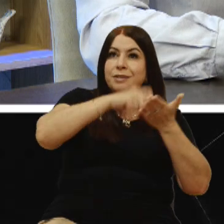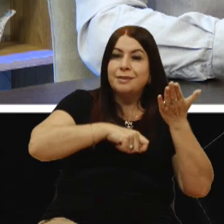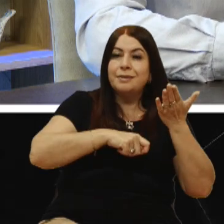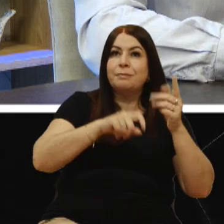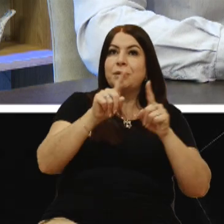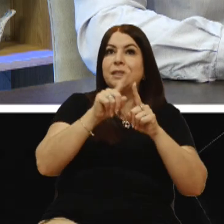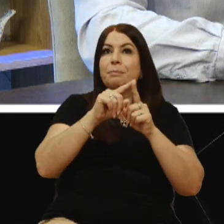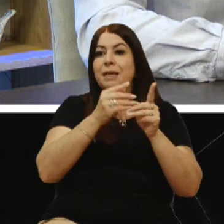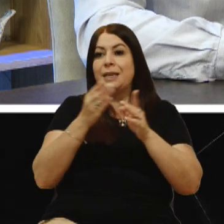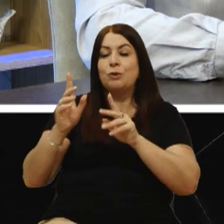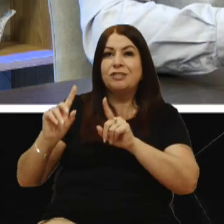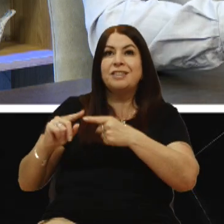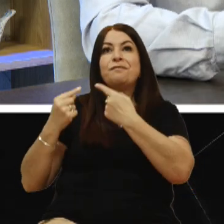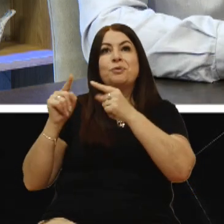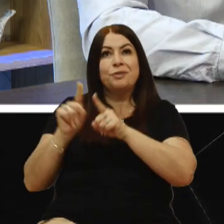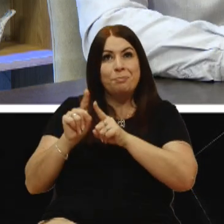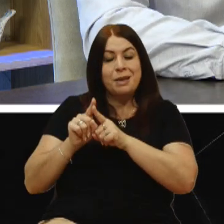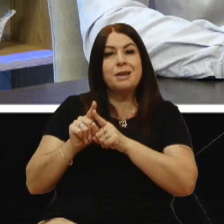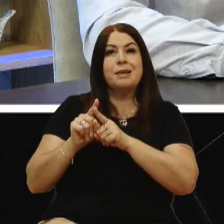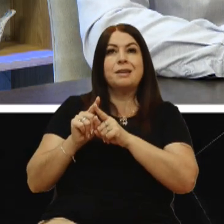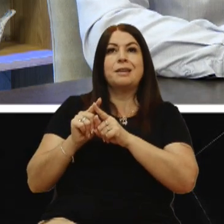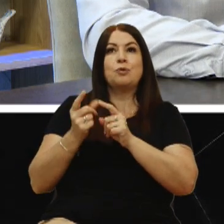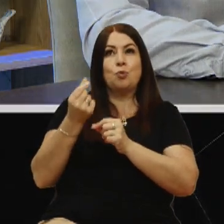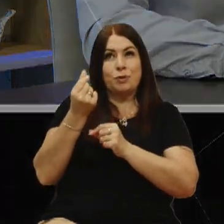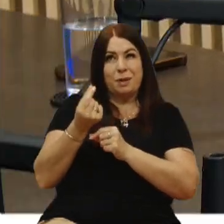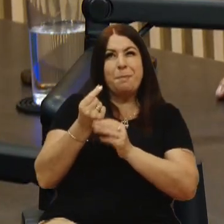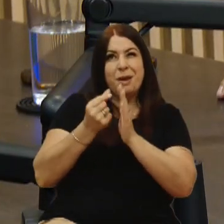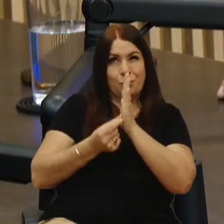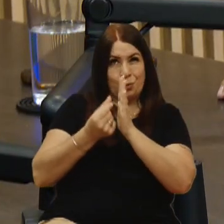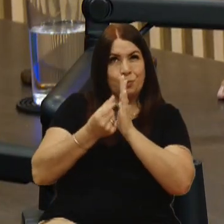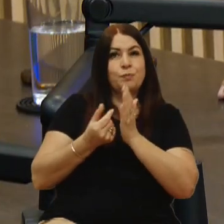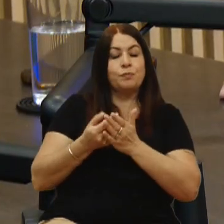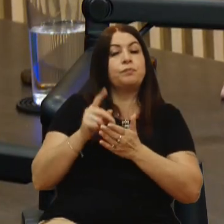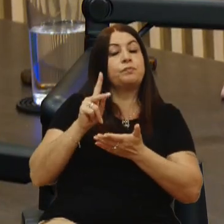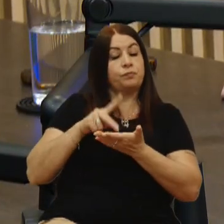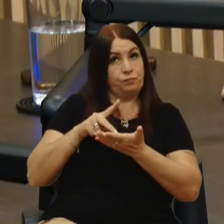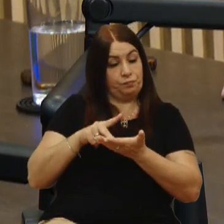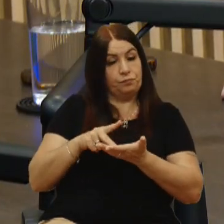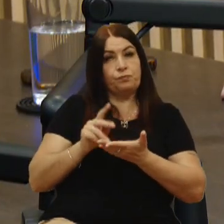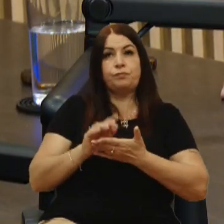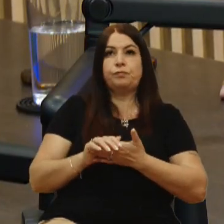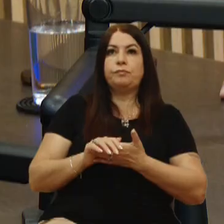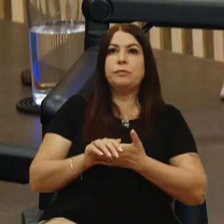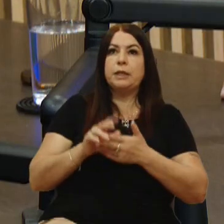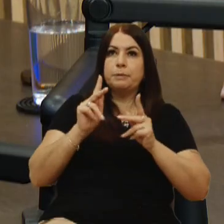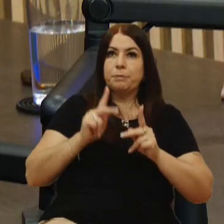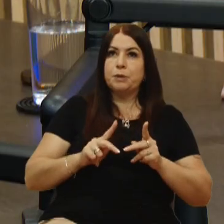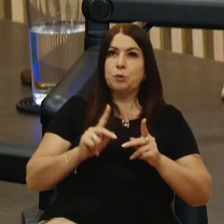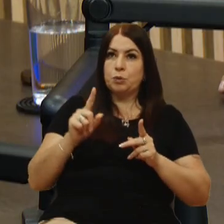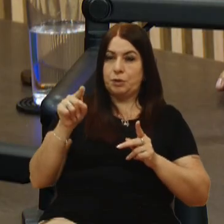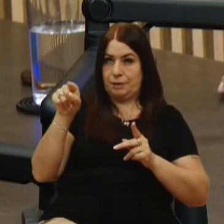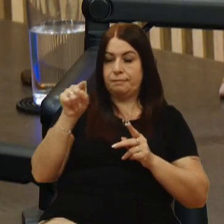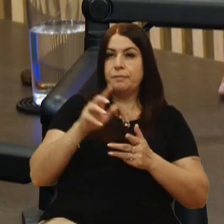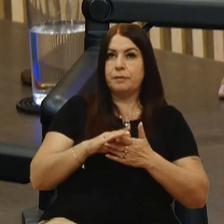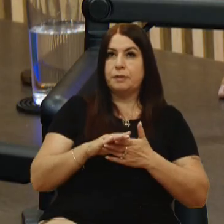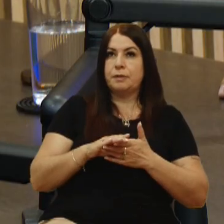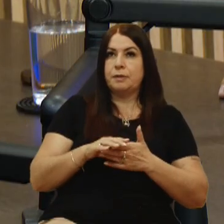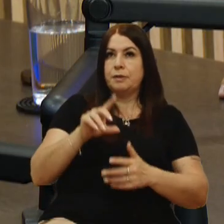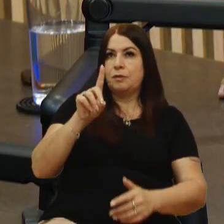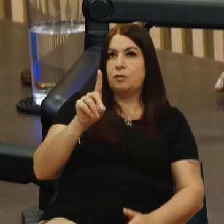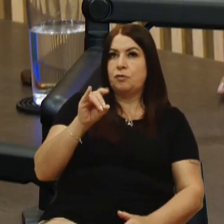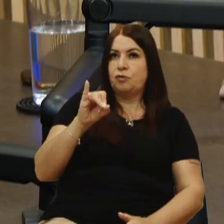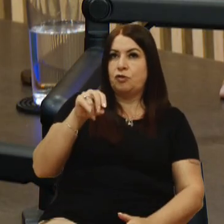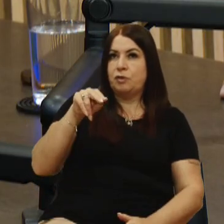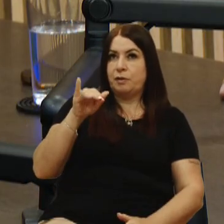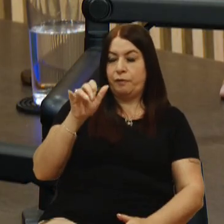mas tem esses desafios também pela questão orçamentária. Na verdade, o pessoal nosso lá do DINFRA, né, que é o